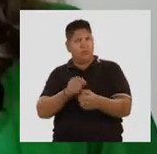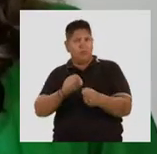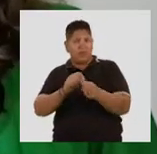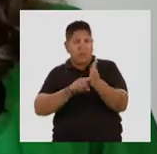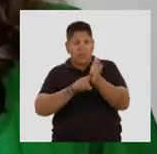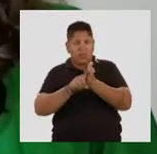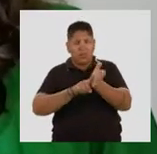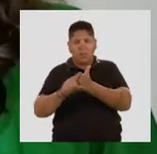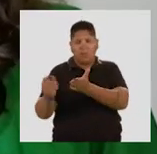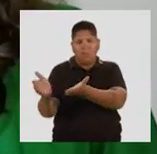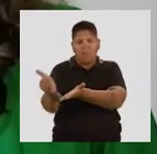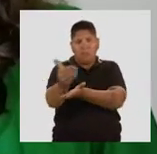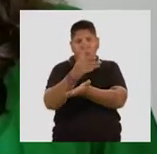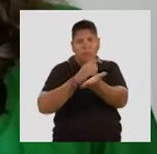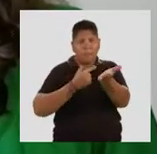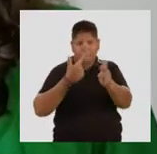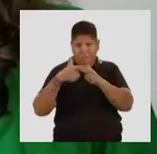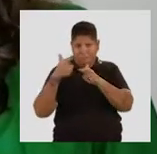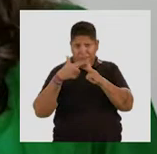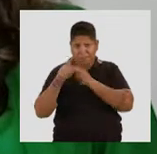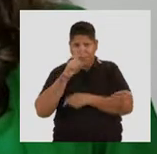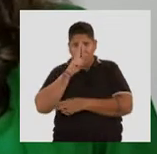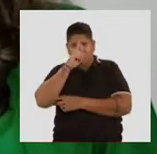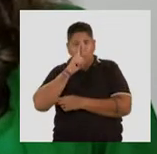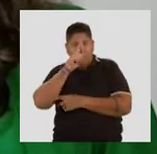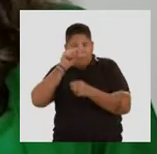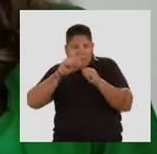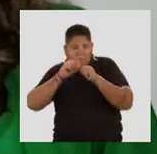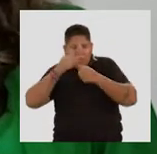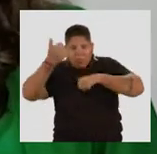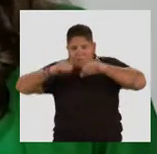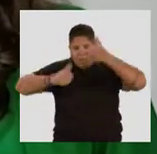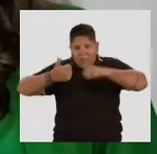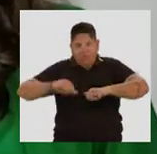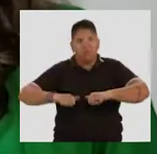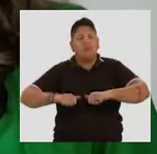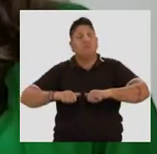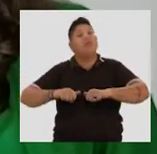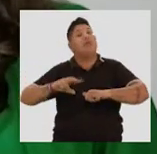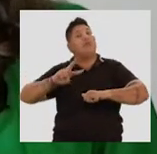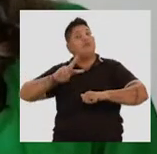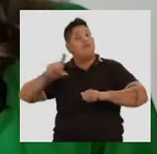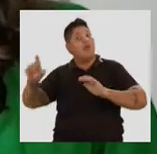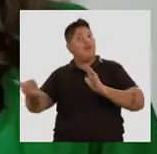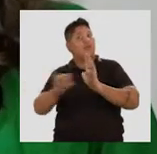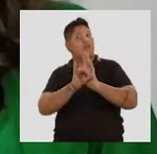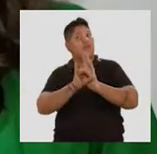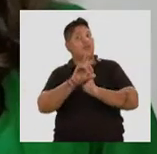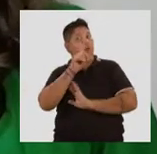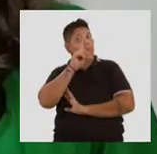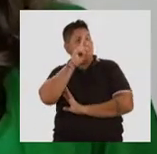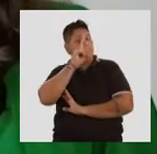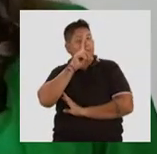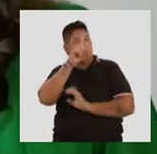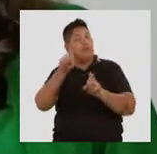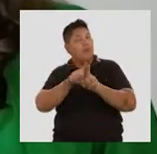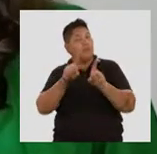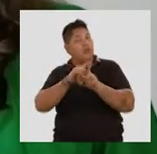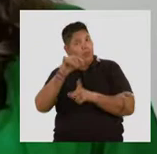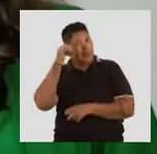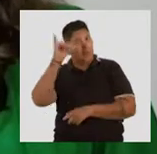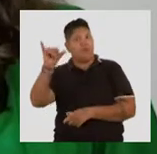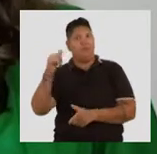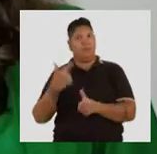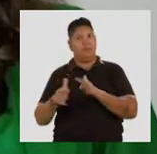fazer o levantamento dos riscos ergonômicos em uma análise ergonômica do trabalho, que além de identificar os riscos, também